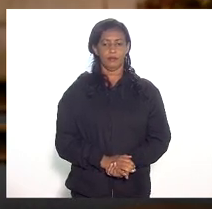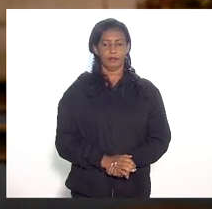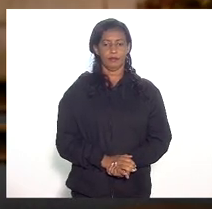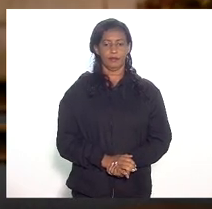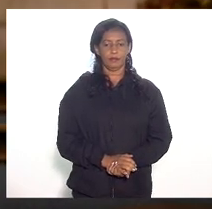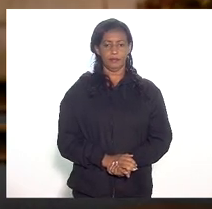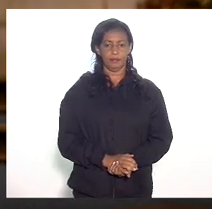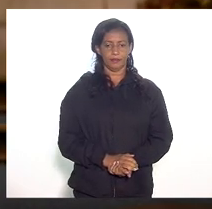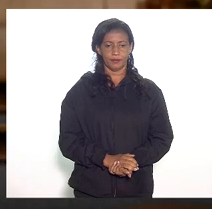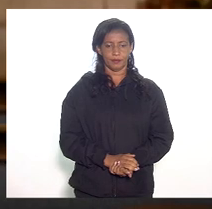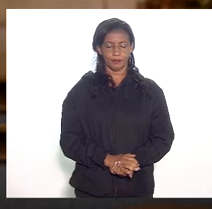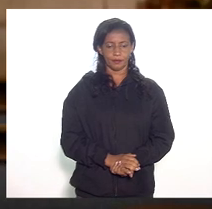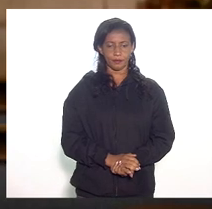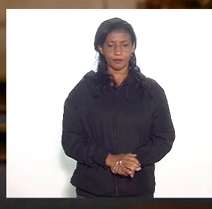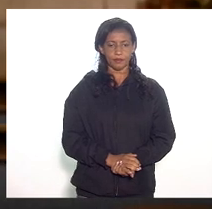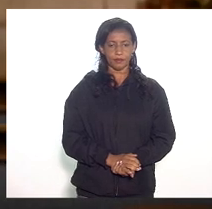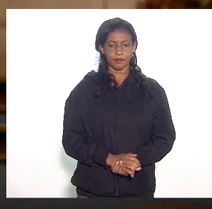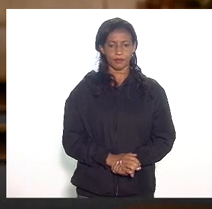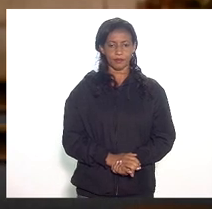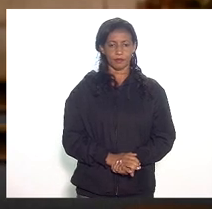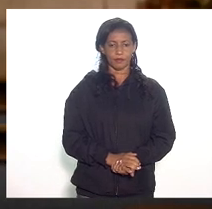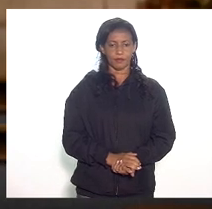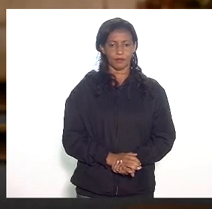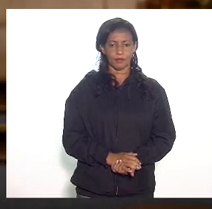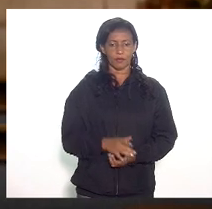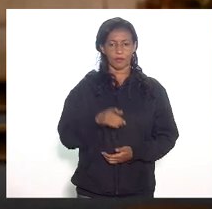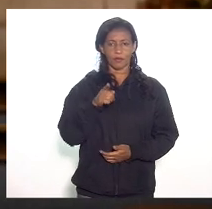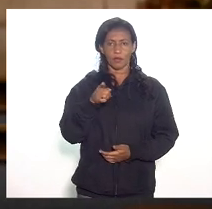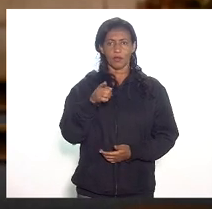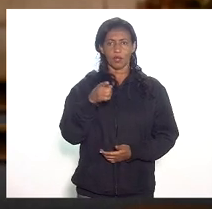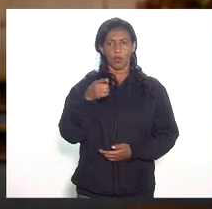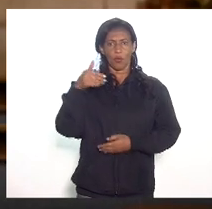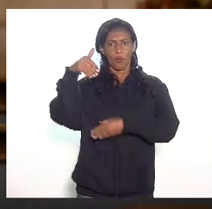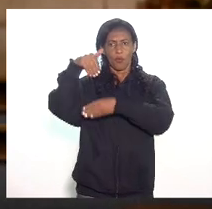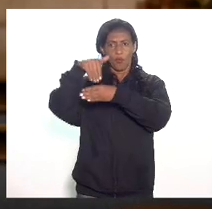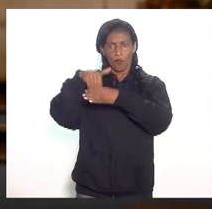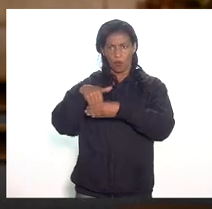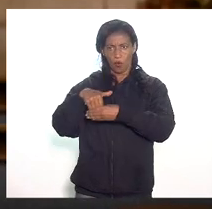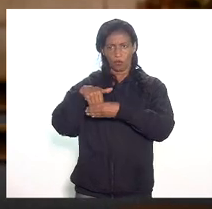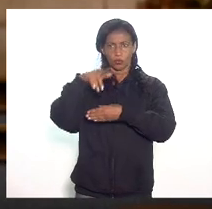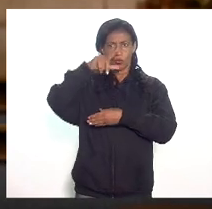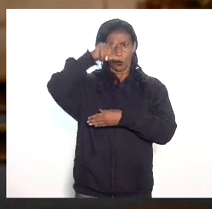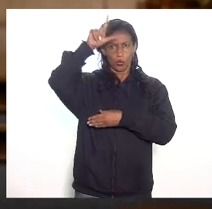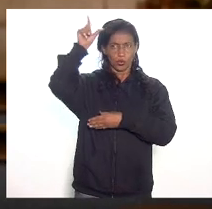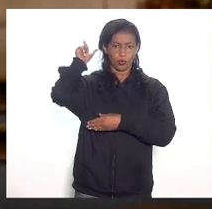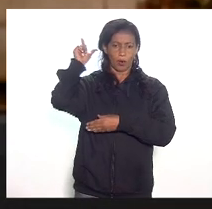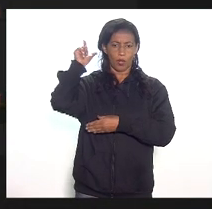Oi, fala. Vossa Excelência acompanha o voto do Luiz Paulo.